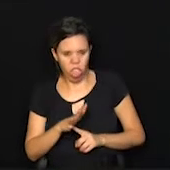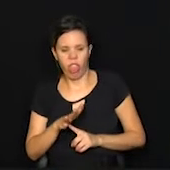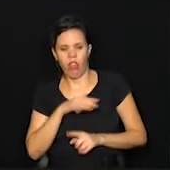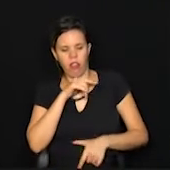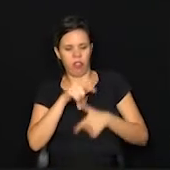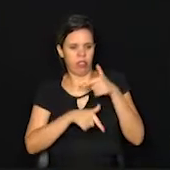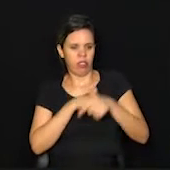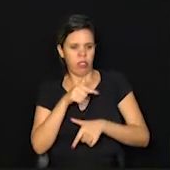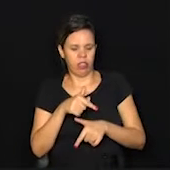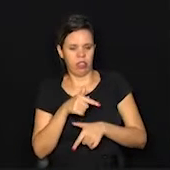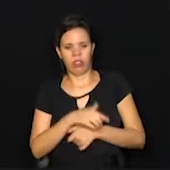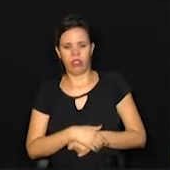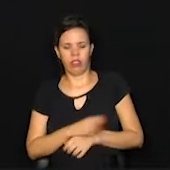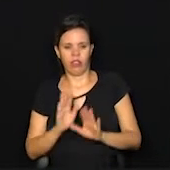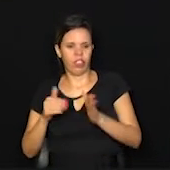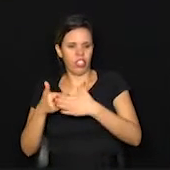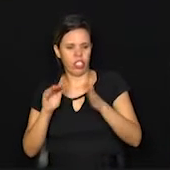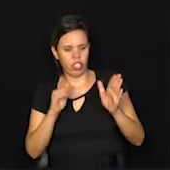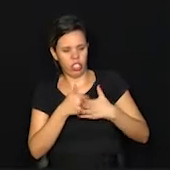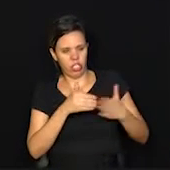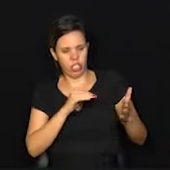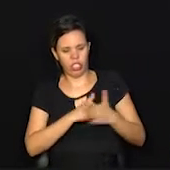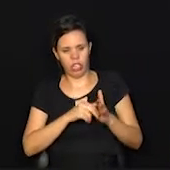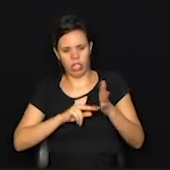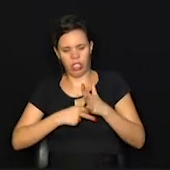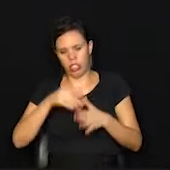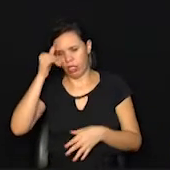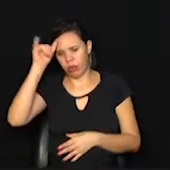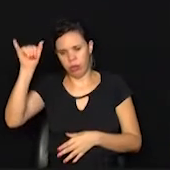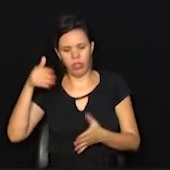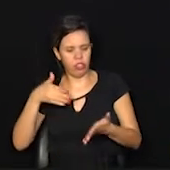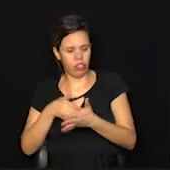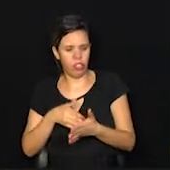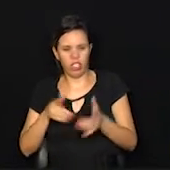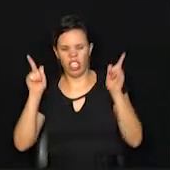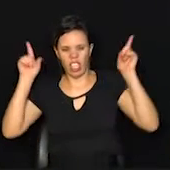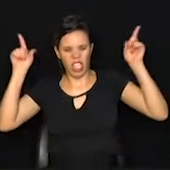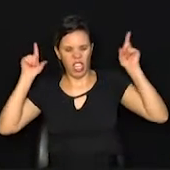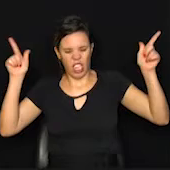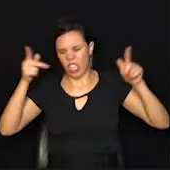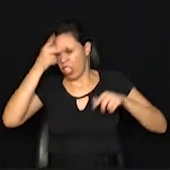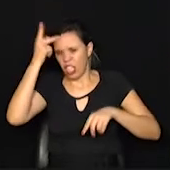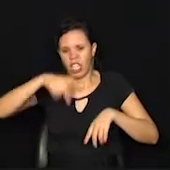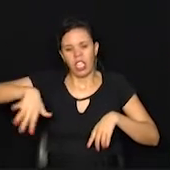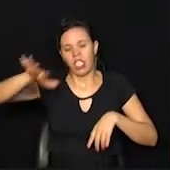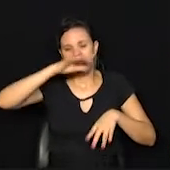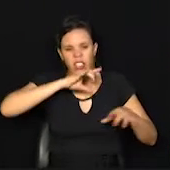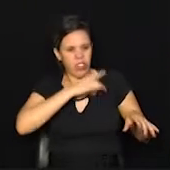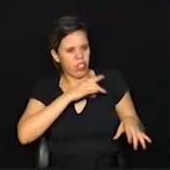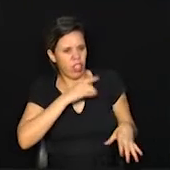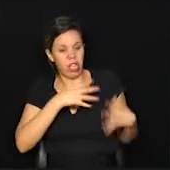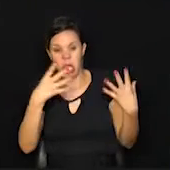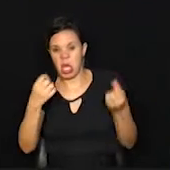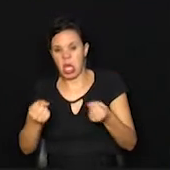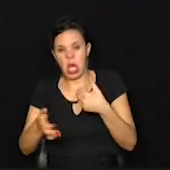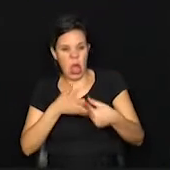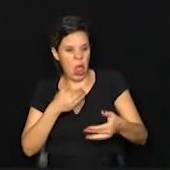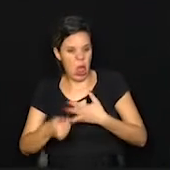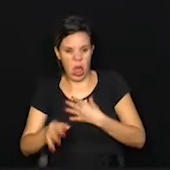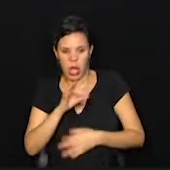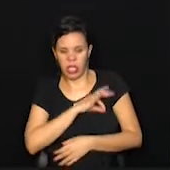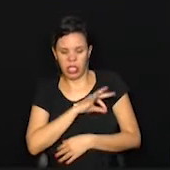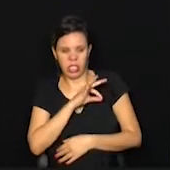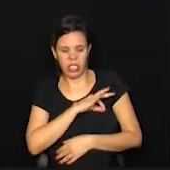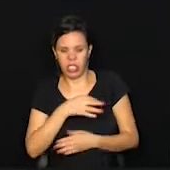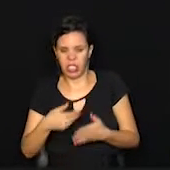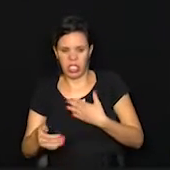para fechar os sindicatos para impedir as greves para colocar medo nas pessoas para as pessoas aceitarem qualquer salário